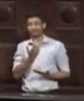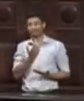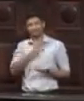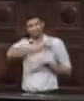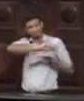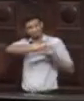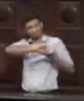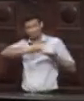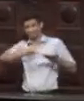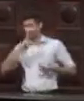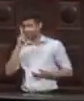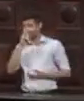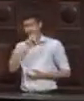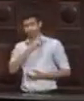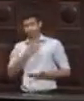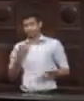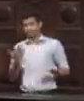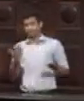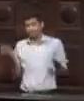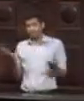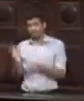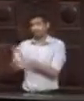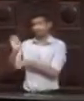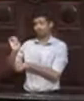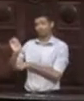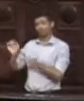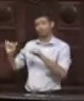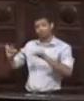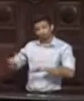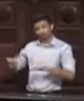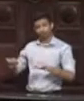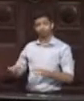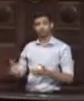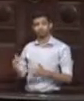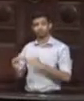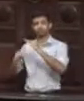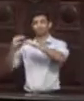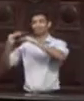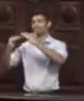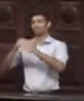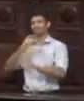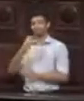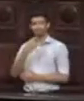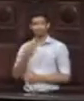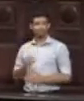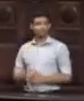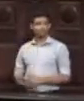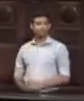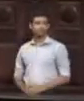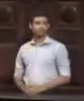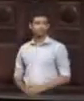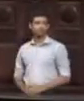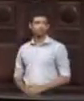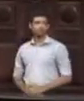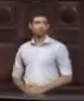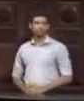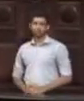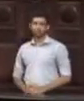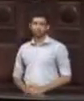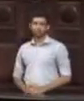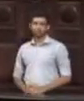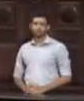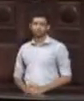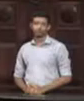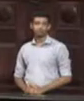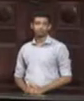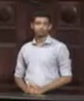incompetência campeia toda a administração do Estado do Rio de Janeiro. Eu,